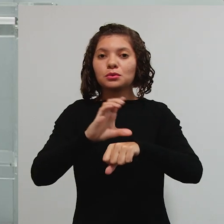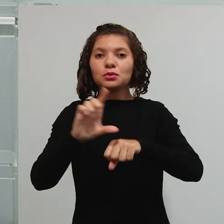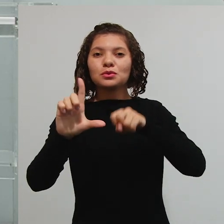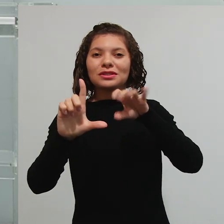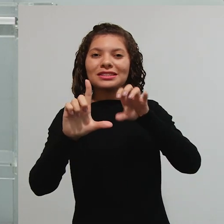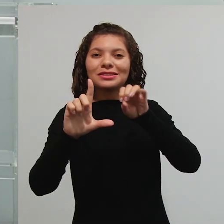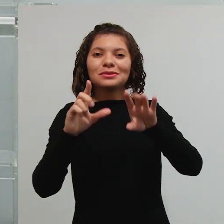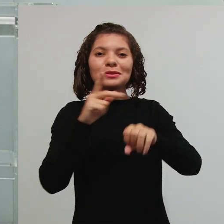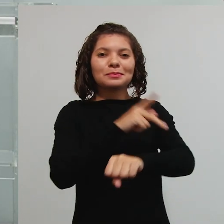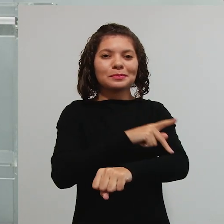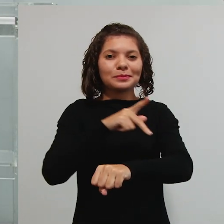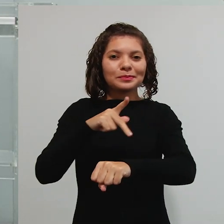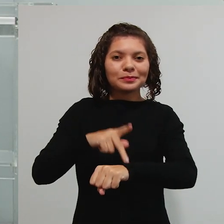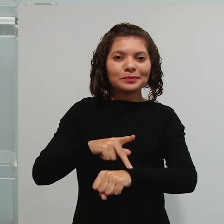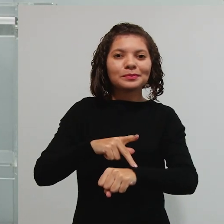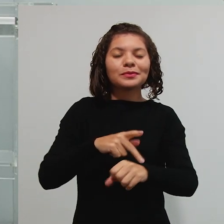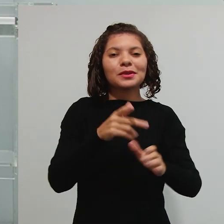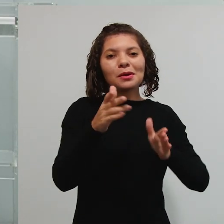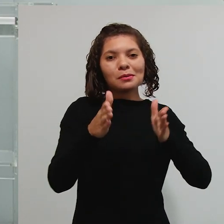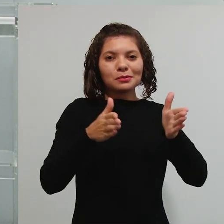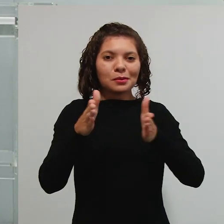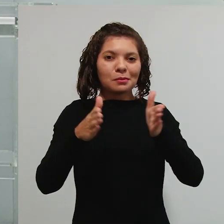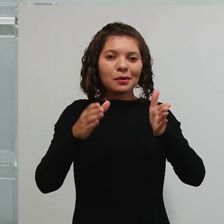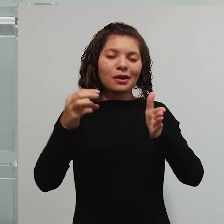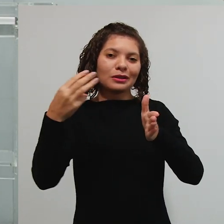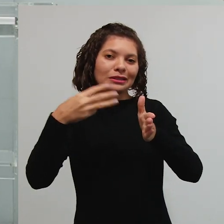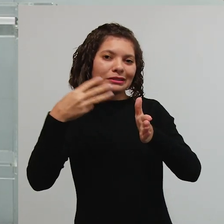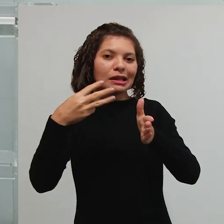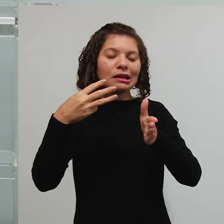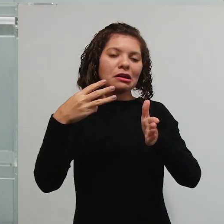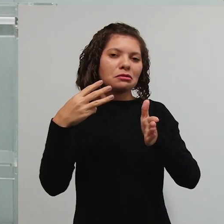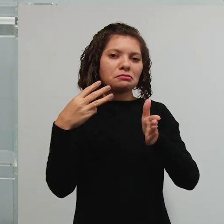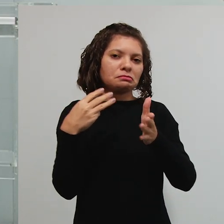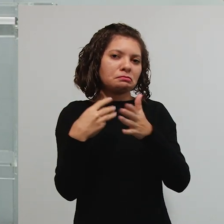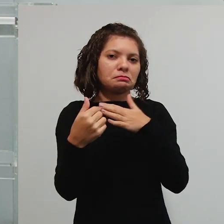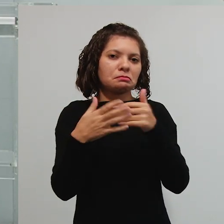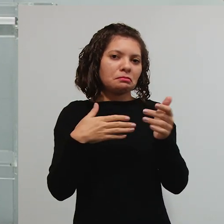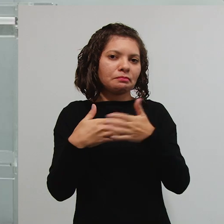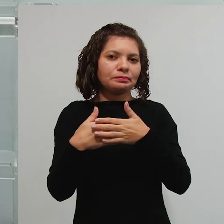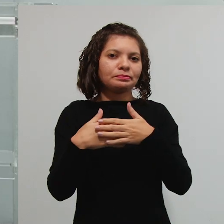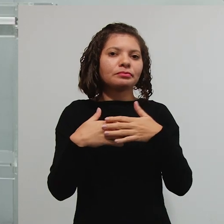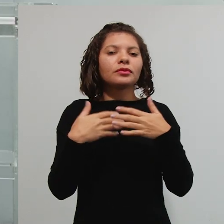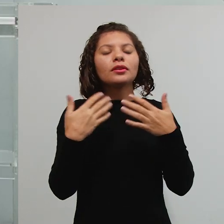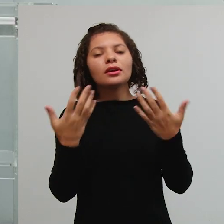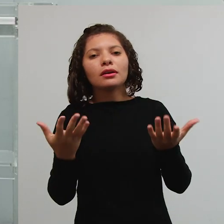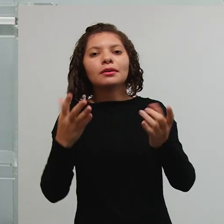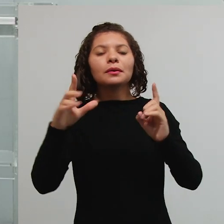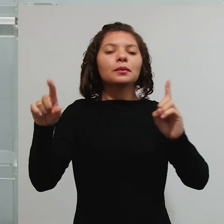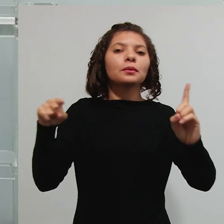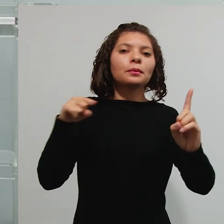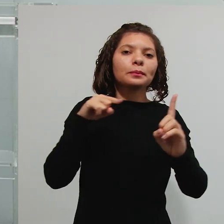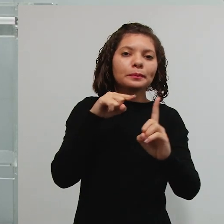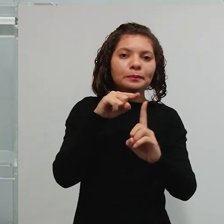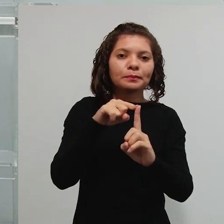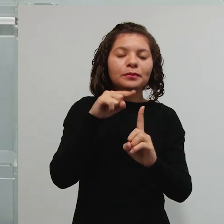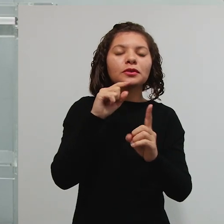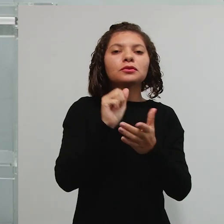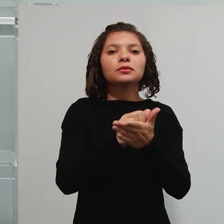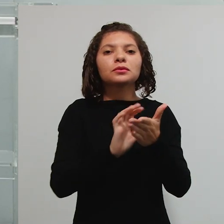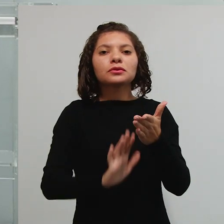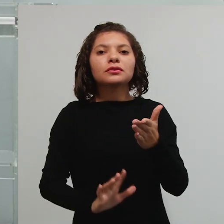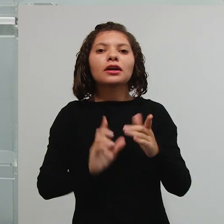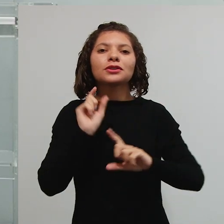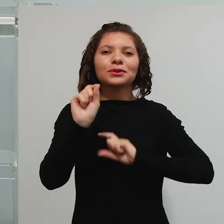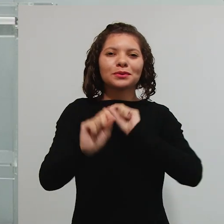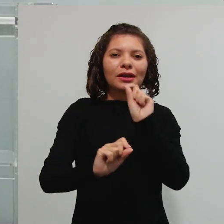em pedagogia, do 3º período, etc. e tal. O objetivo desse trabalho